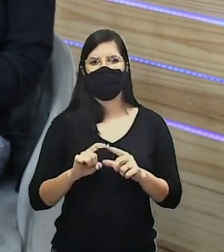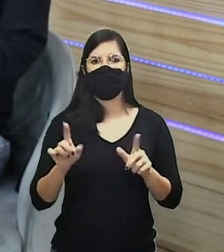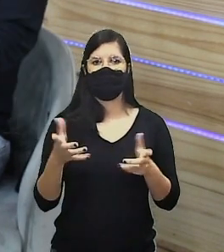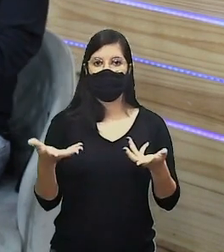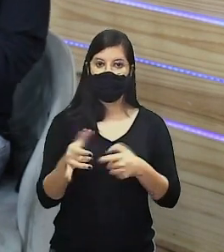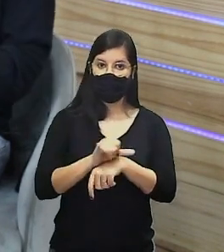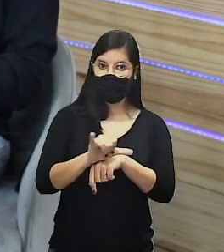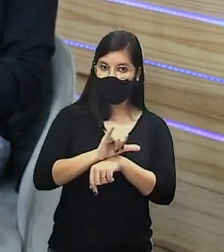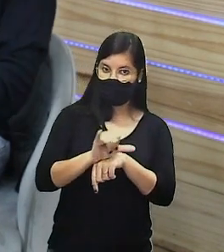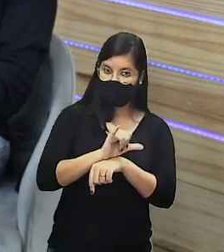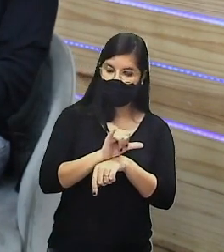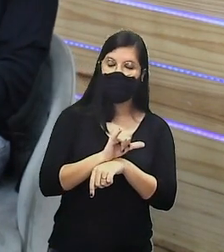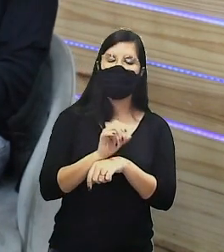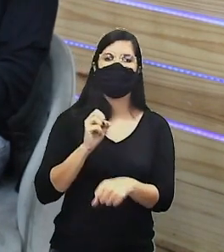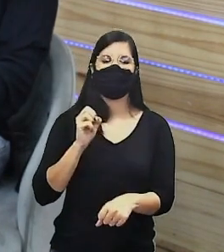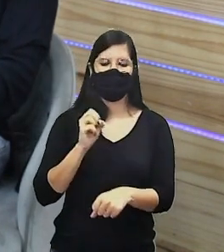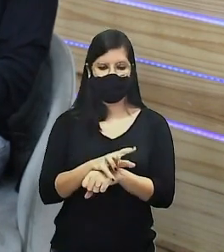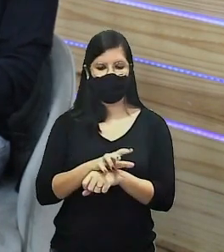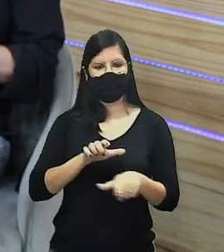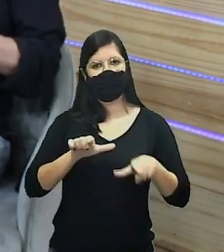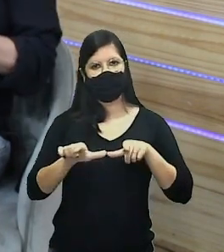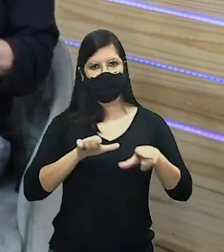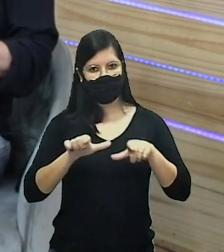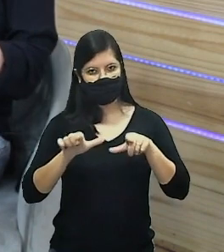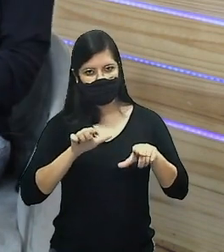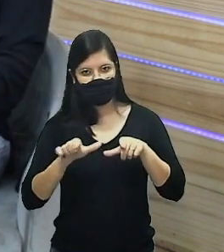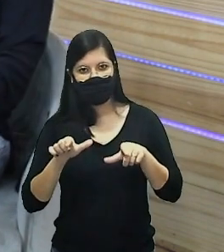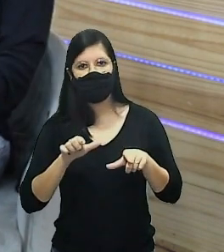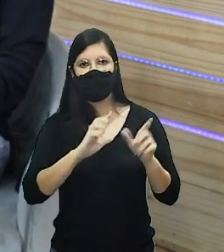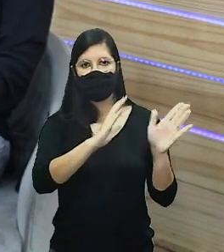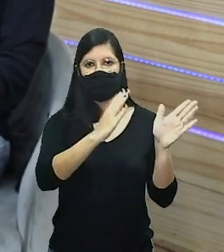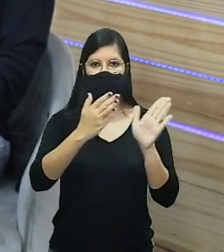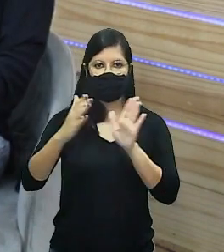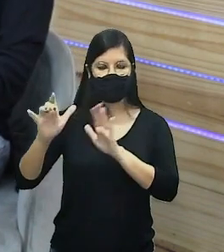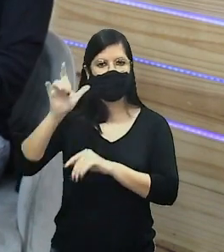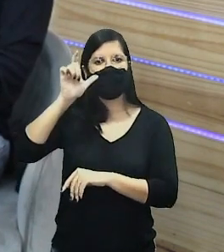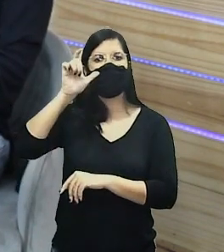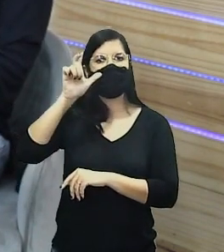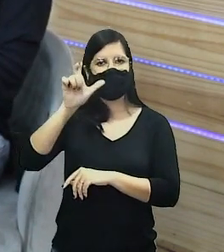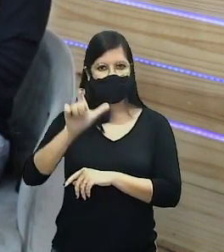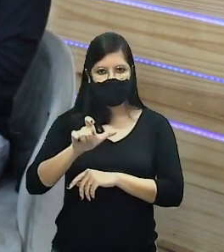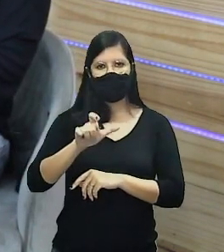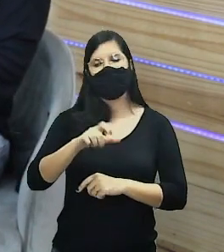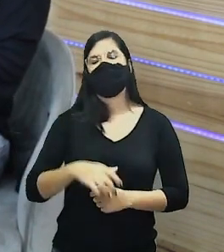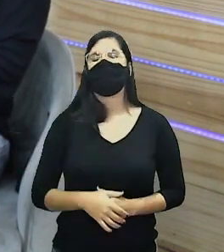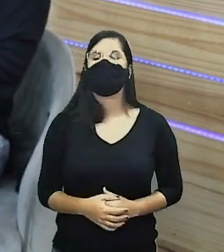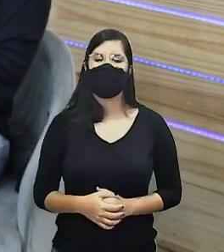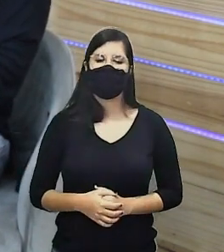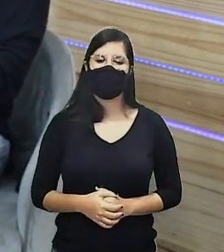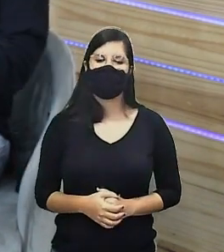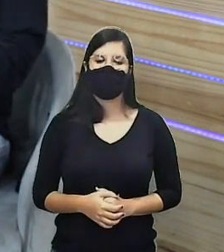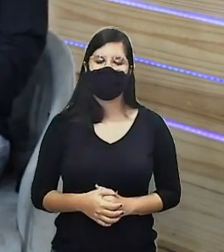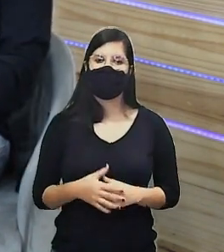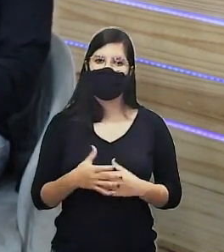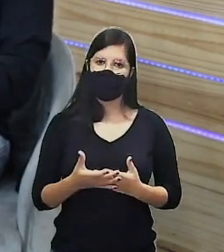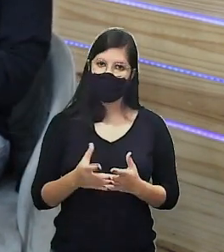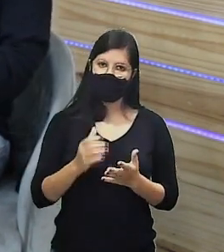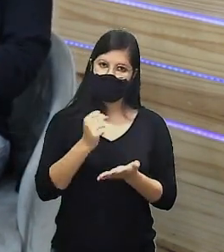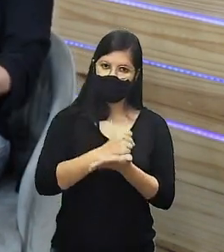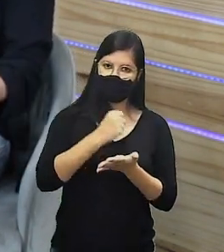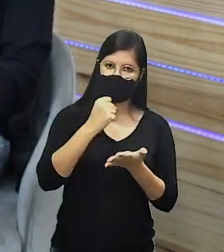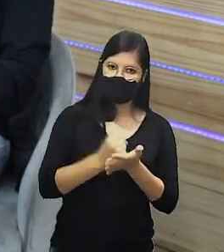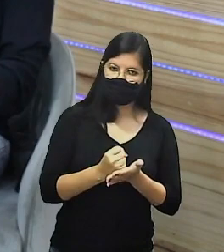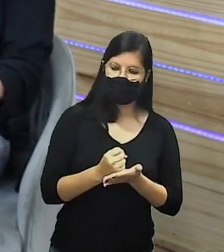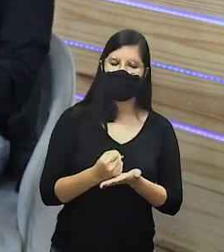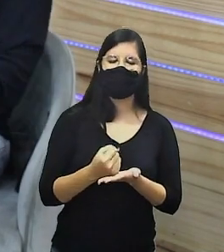uma estratégia para quem está, né, interessado, feito você, em trabalhar em bibliotecas, né? Os centros de